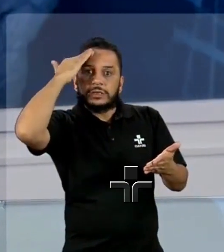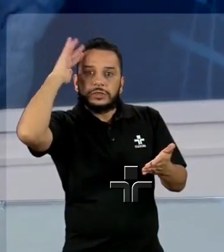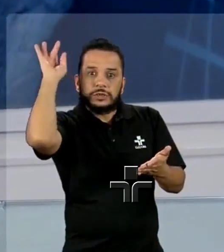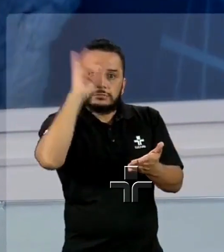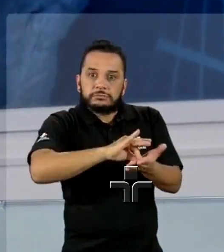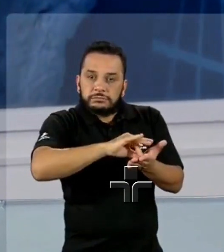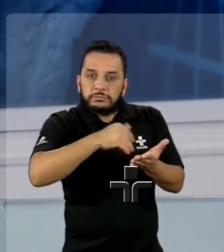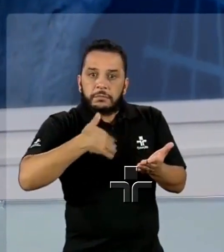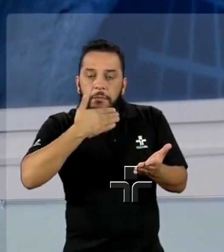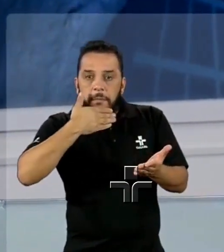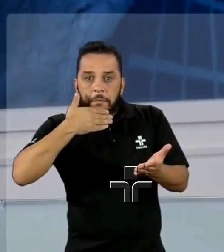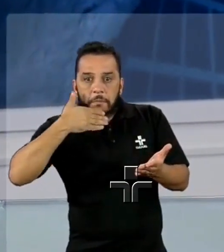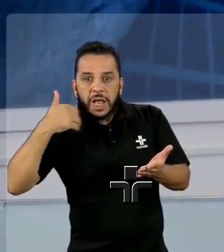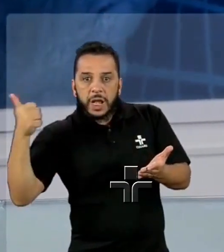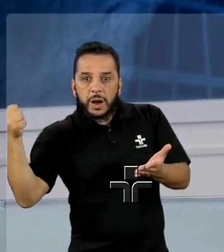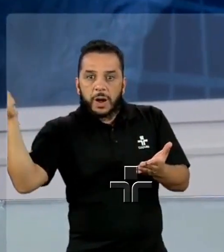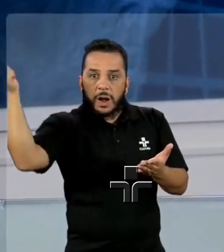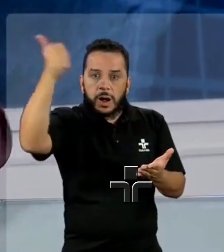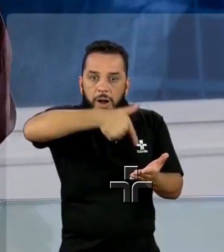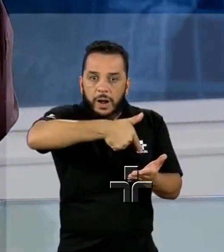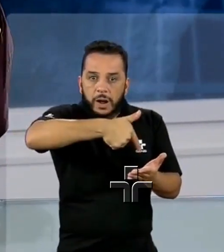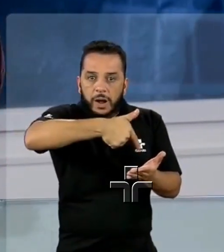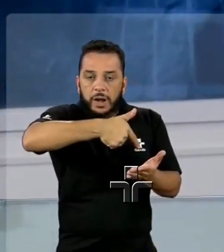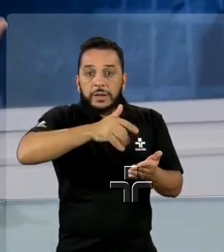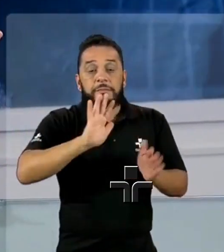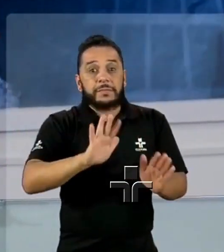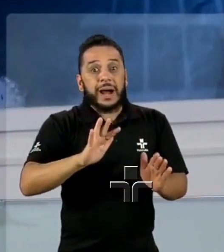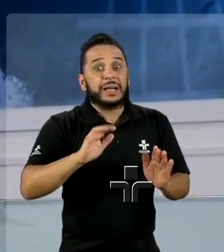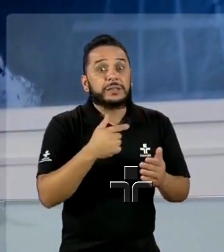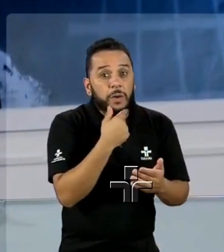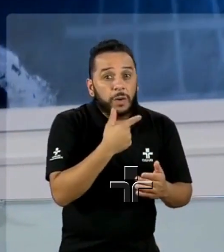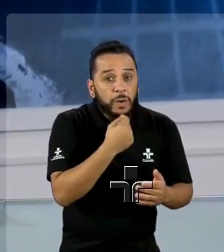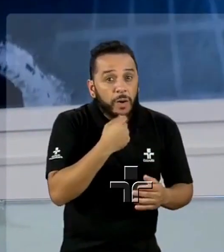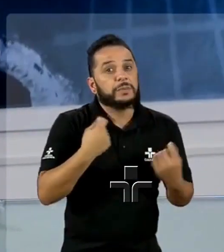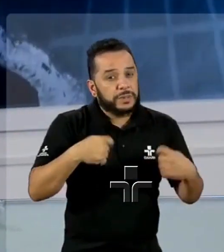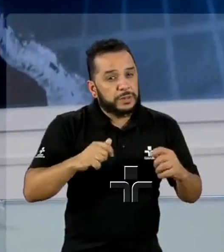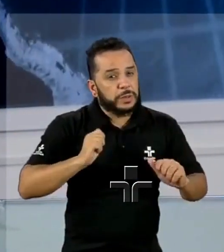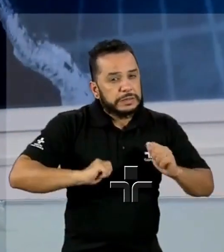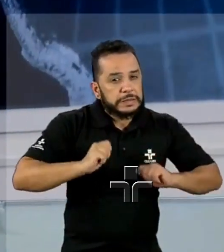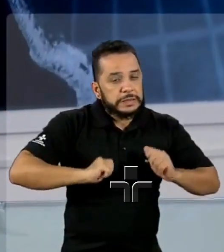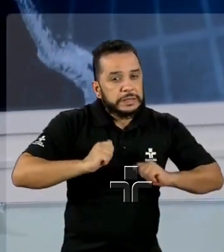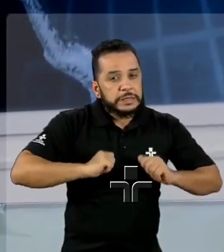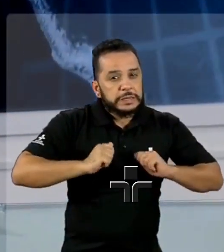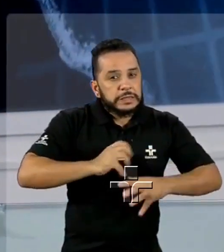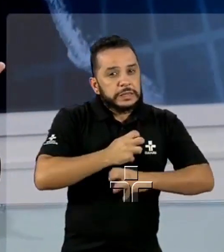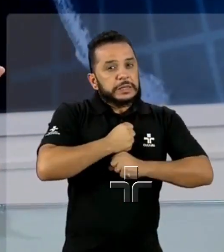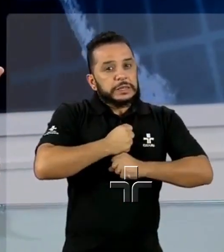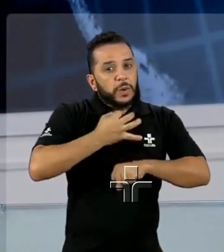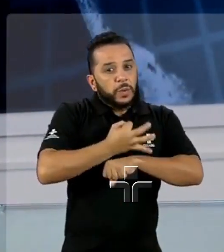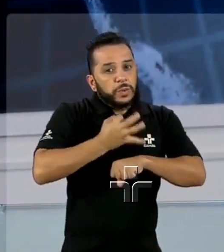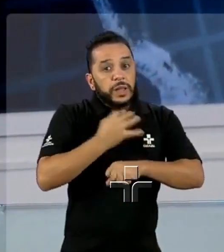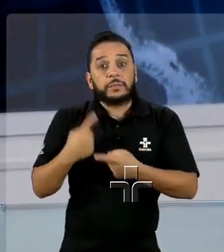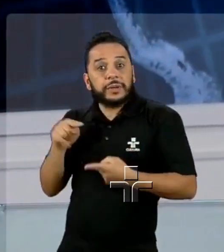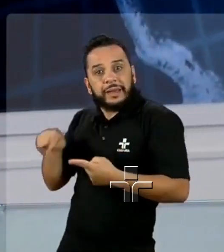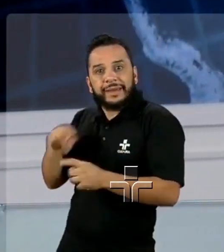mais organizada, porém ele teve que segurar a ansiedade dele, né? Por quê? Porque a mídia social deixa você